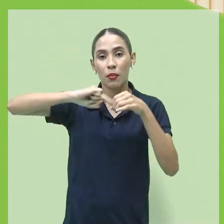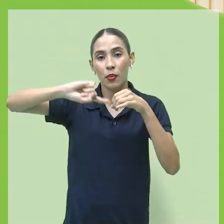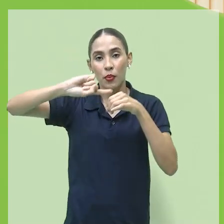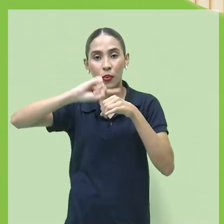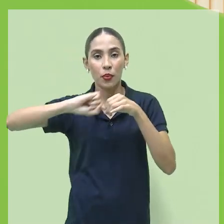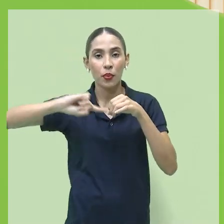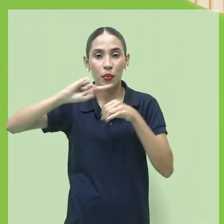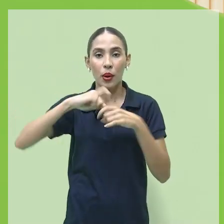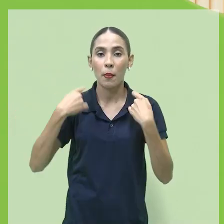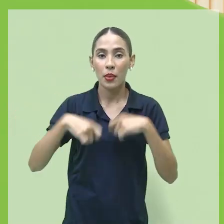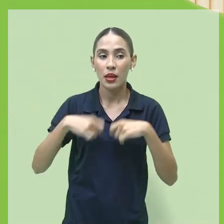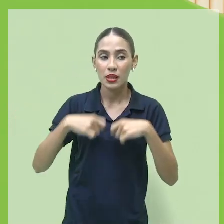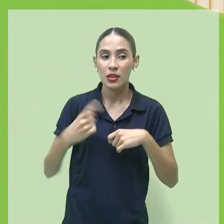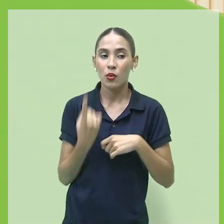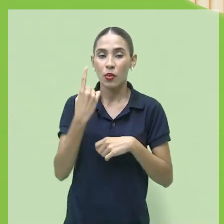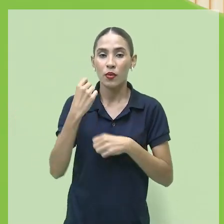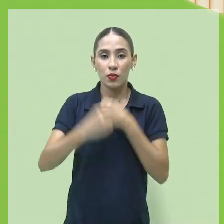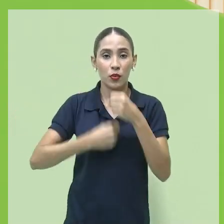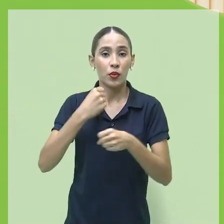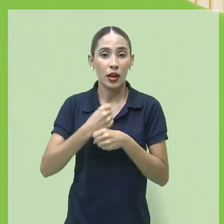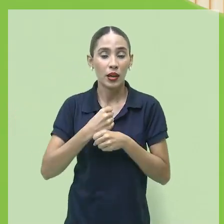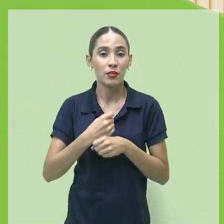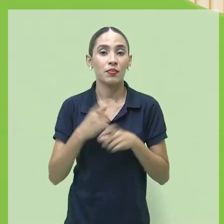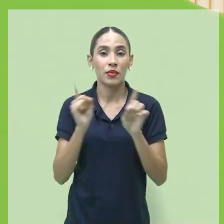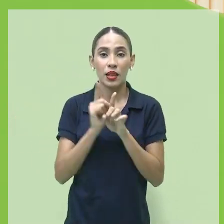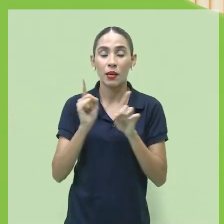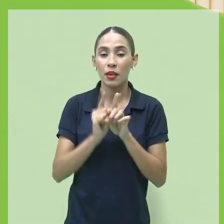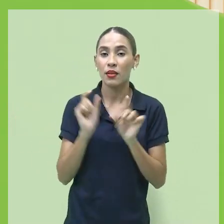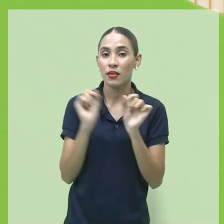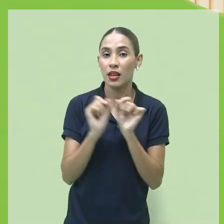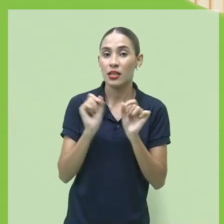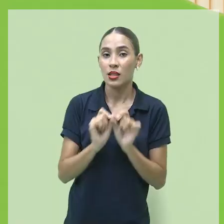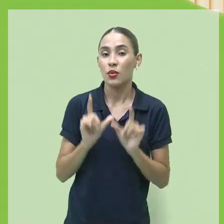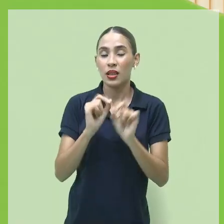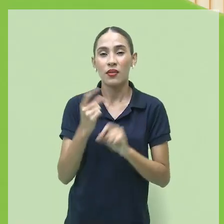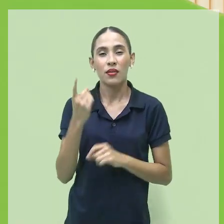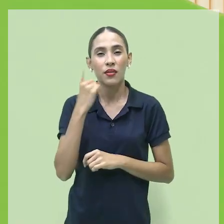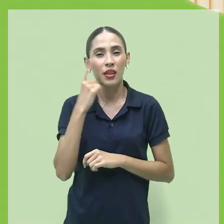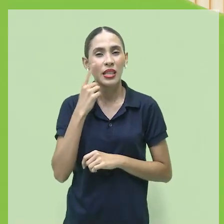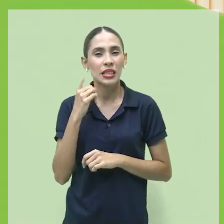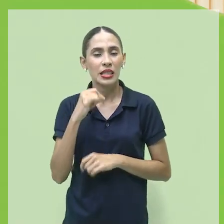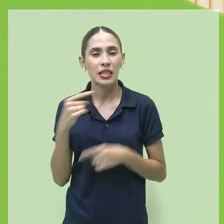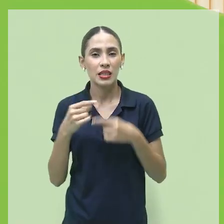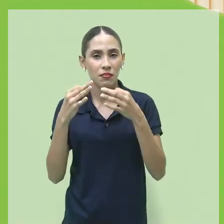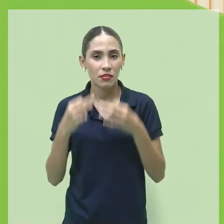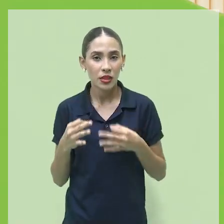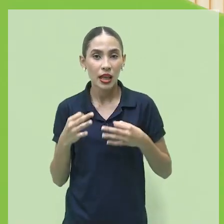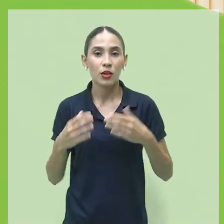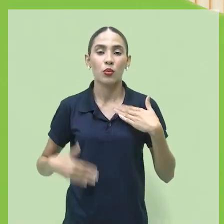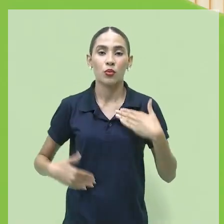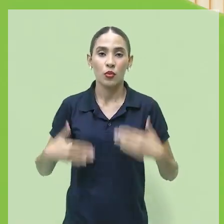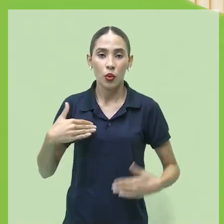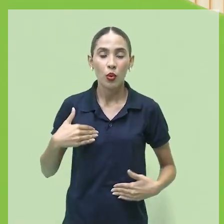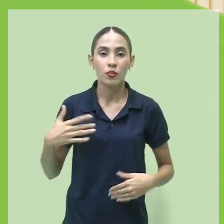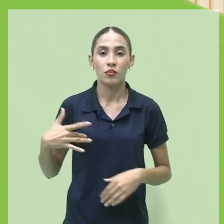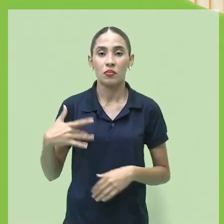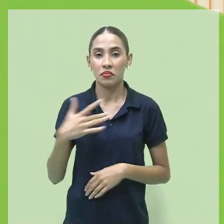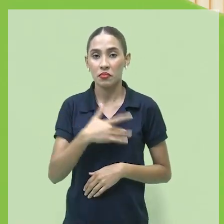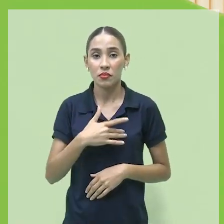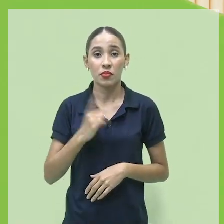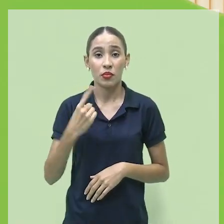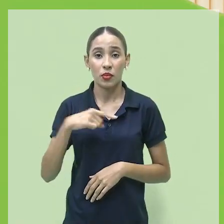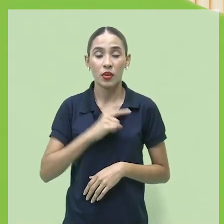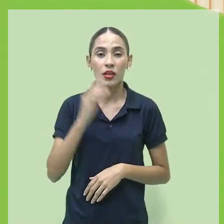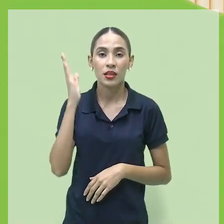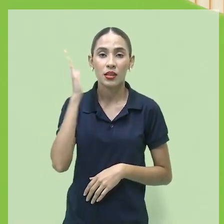ano, né? Muito importante ali realizar o preventivo para verificar se está tudo bem com o seu corpo, né? E a gente já sabe agora